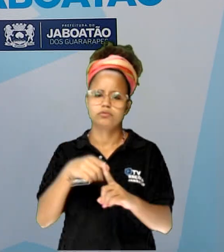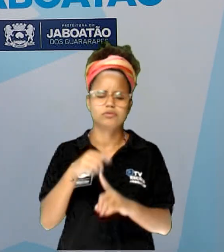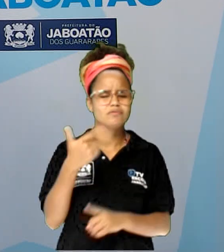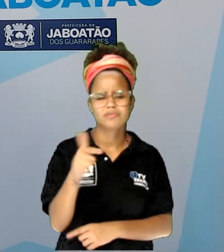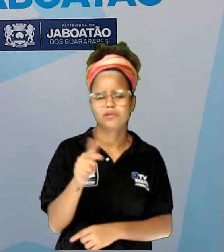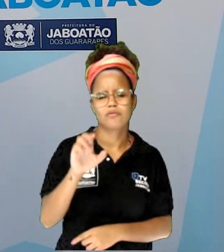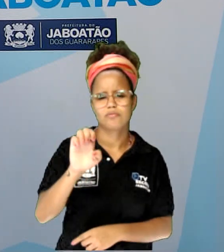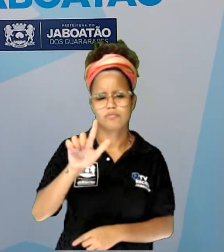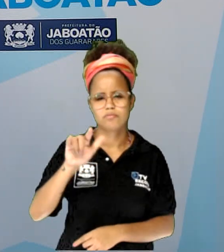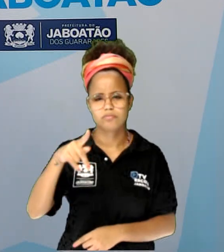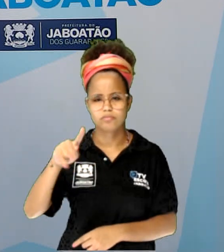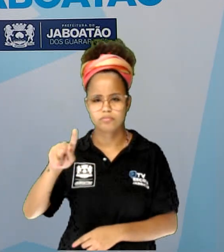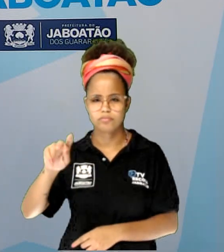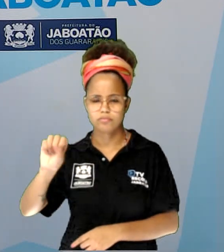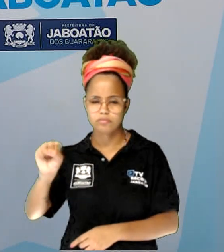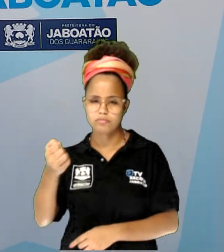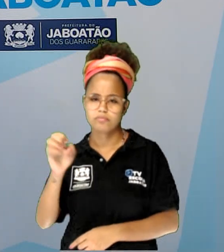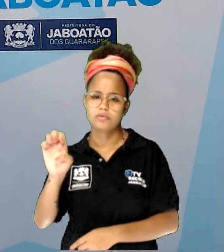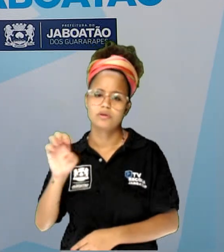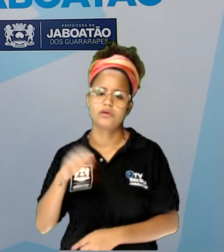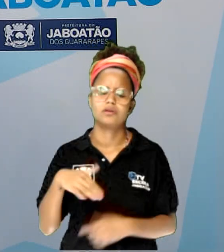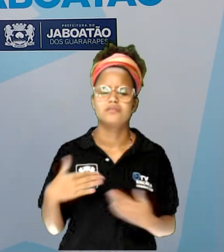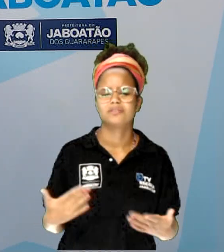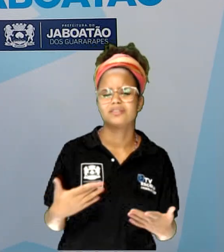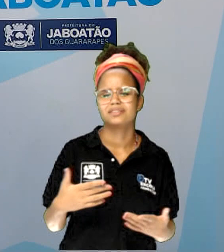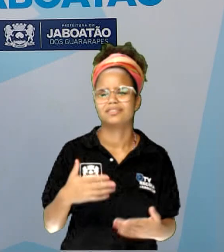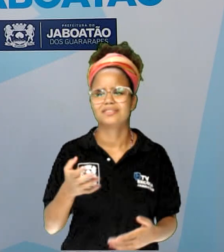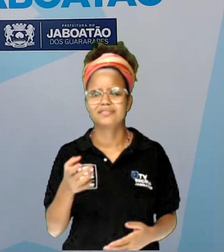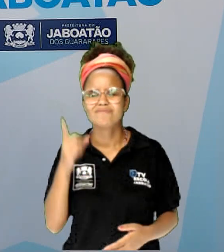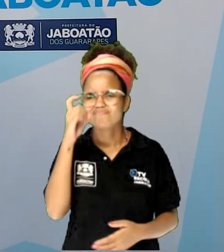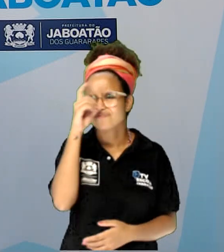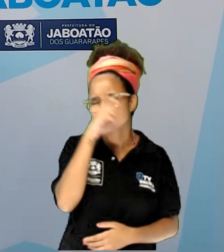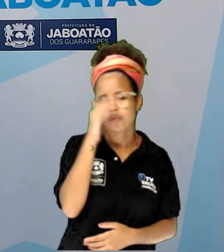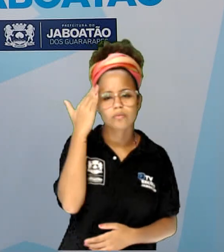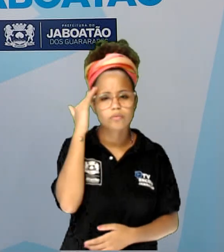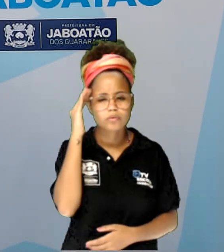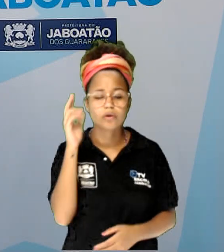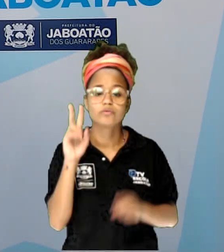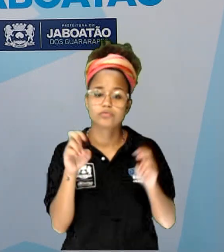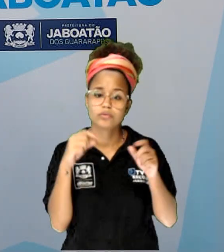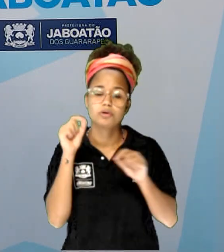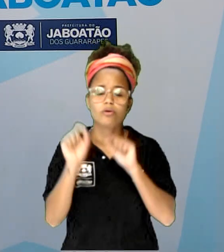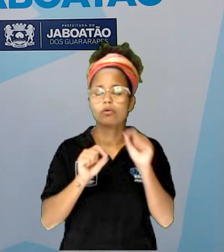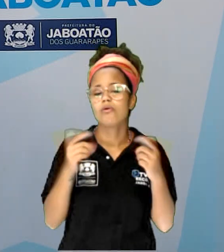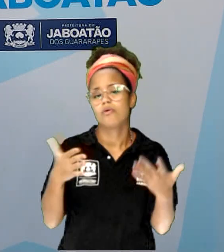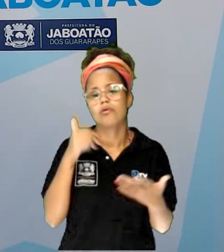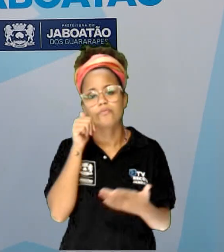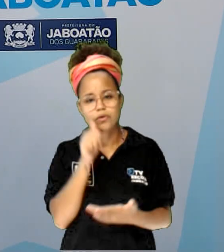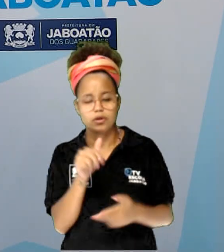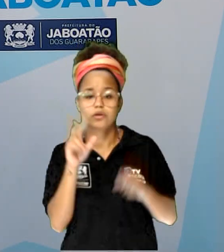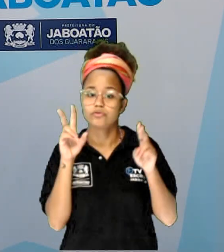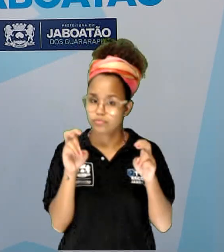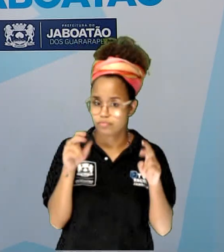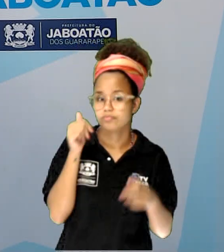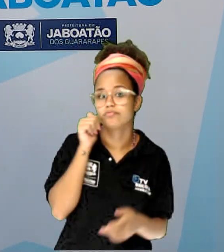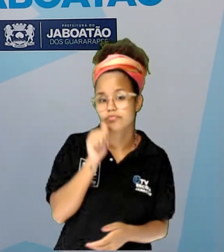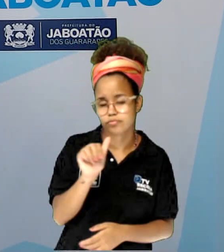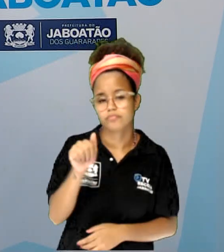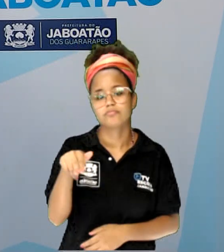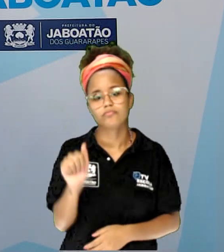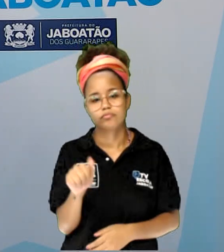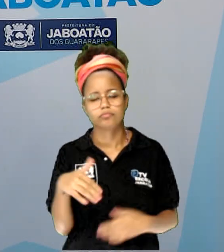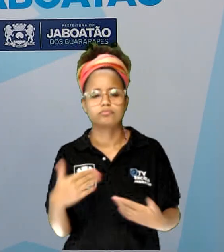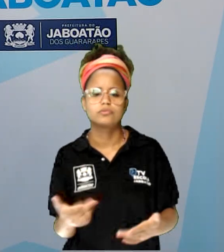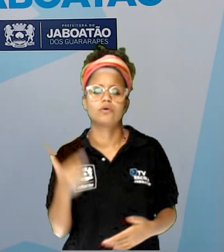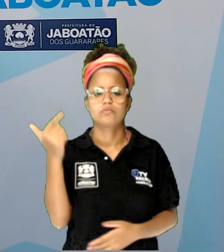né, a ponto de você ficar tendo dificuldade de compreender sobre quem se fala. Ele fala diretamente sobre a Ana. Então esse item